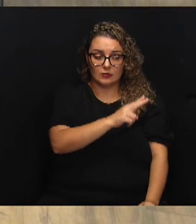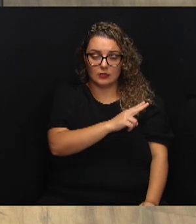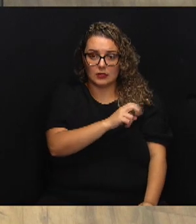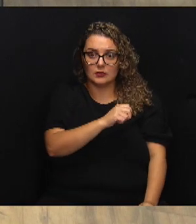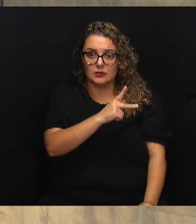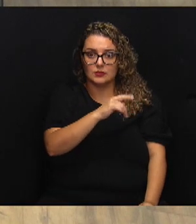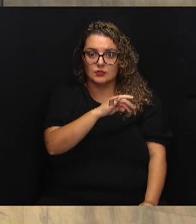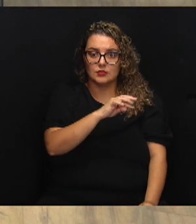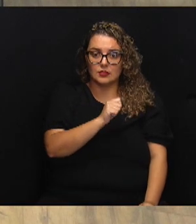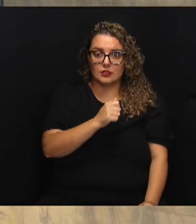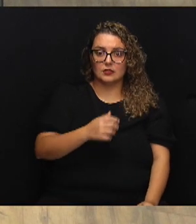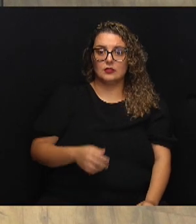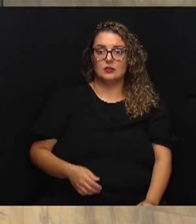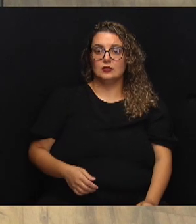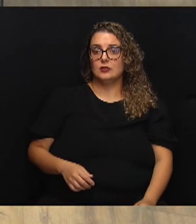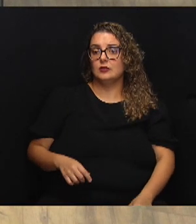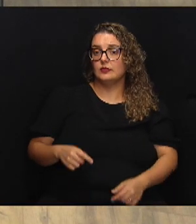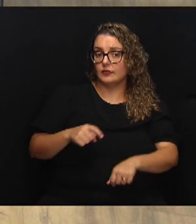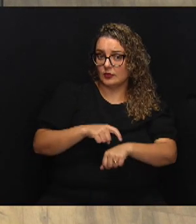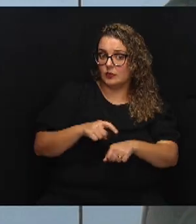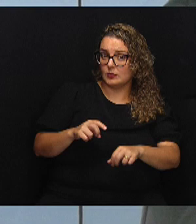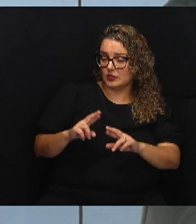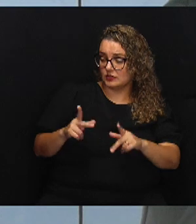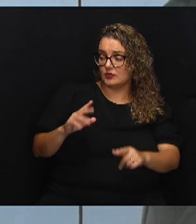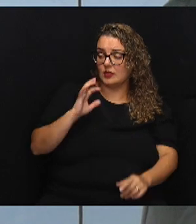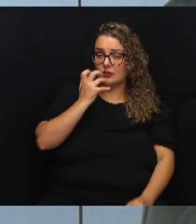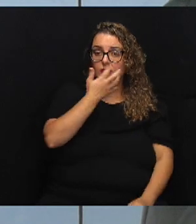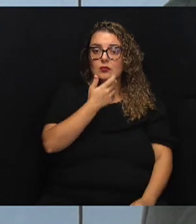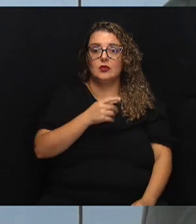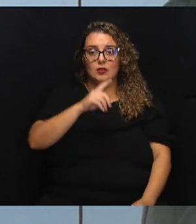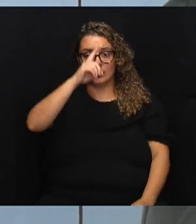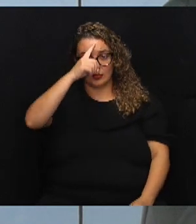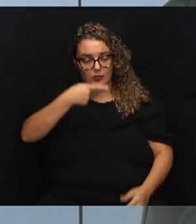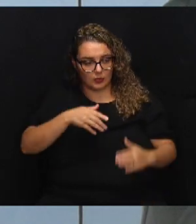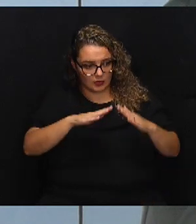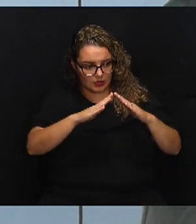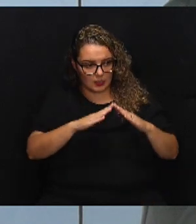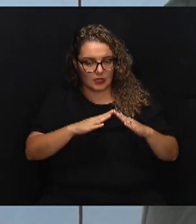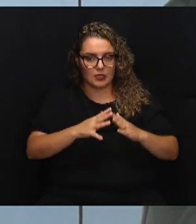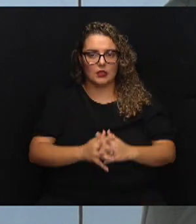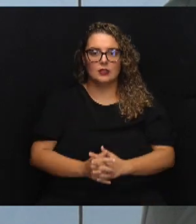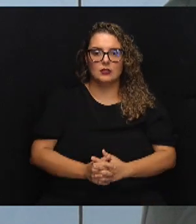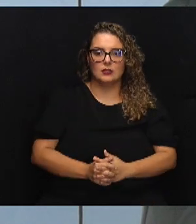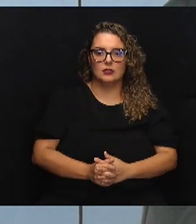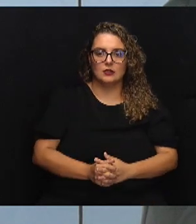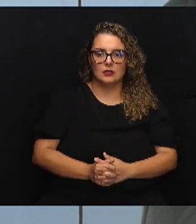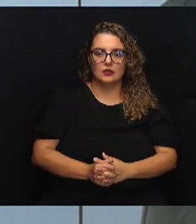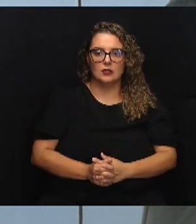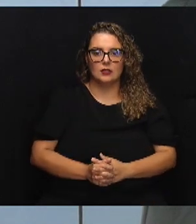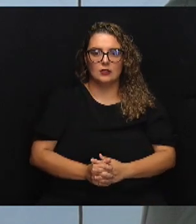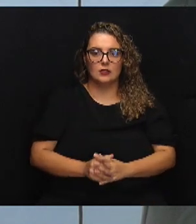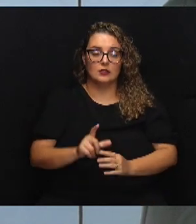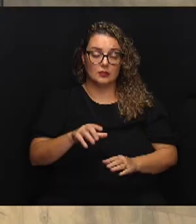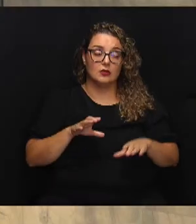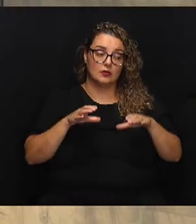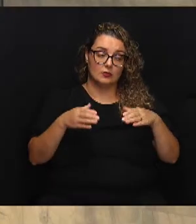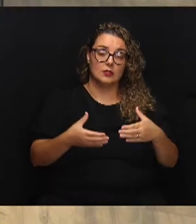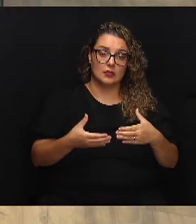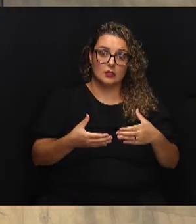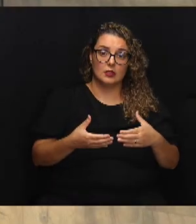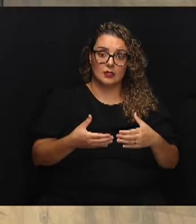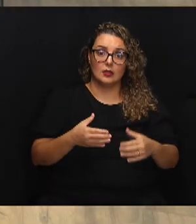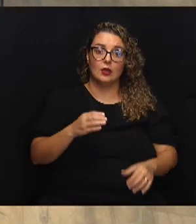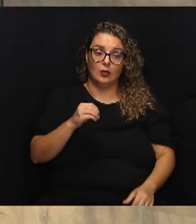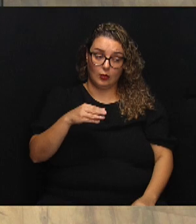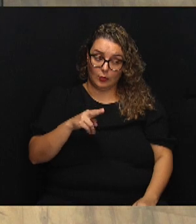fato inusitado, Herbert, que o proprietário da casa, acho que teve uns problemas lá, e a comunidade, né? Mas bem comunidade